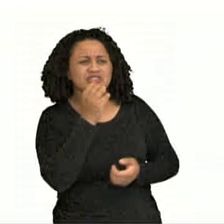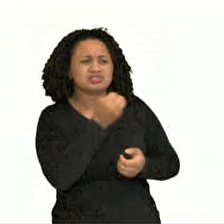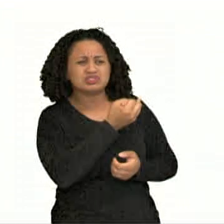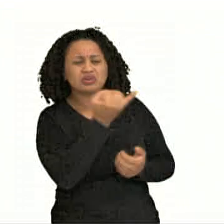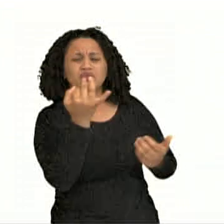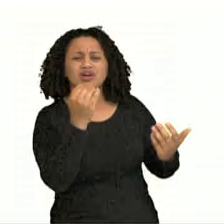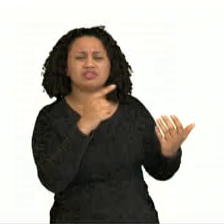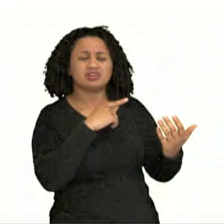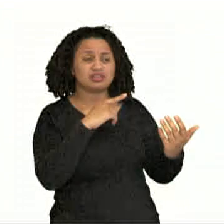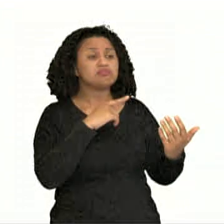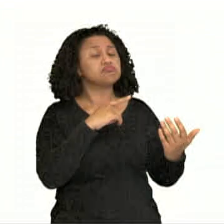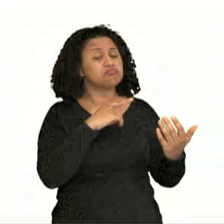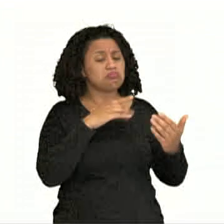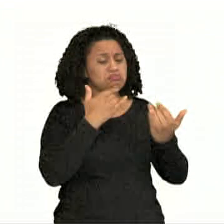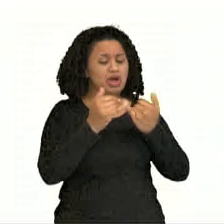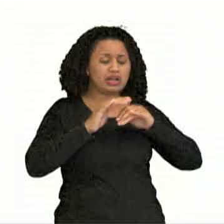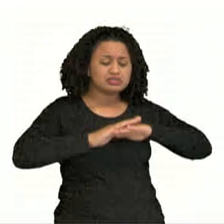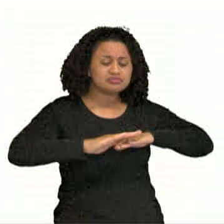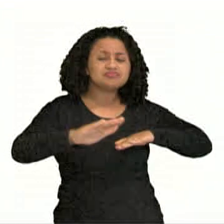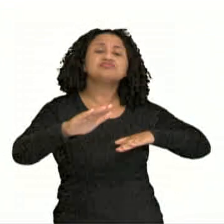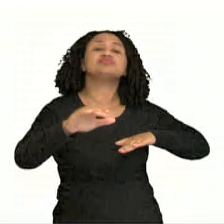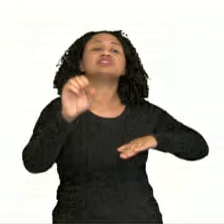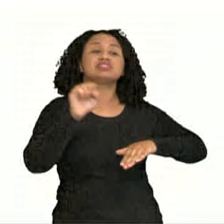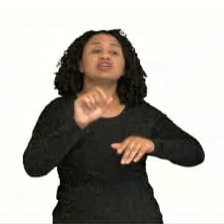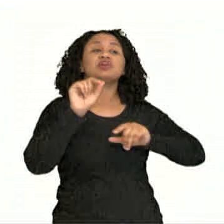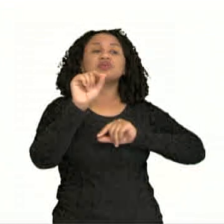ali. É mesmo, são os musgos.